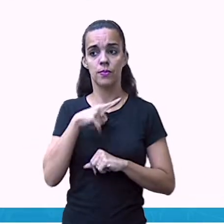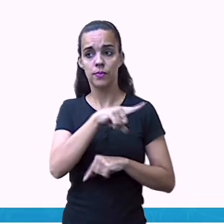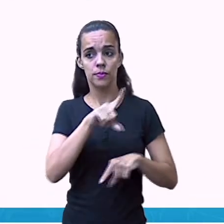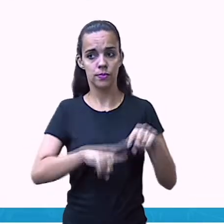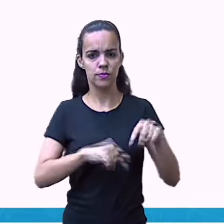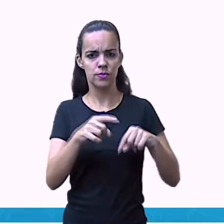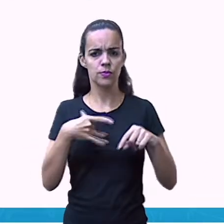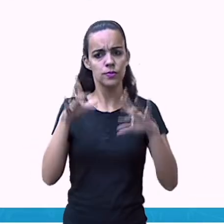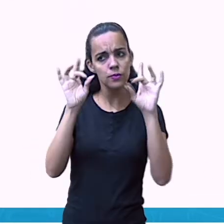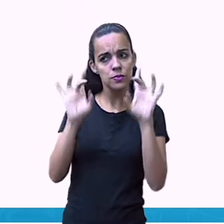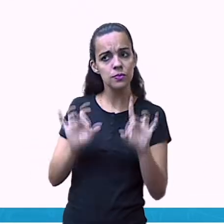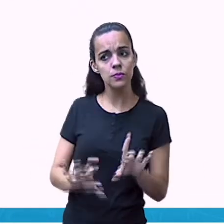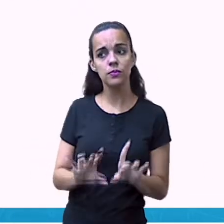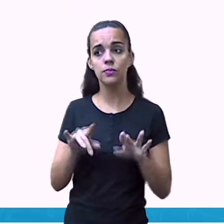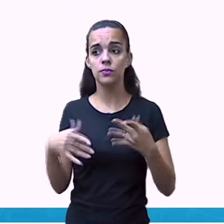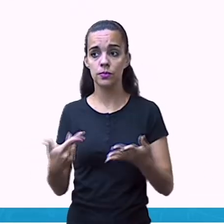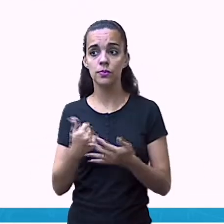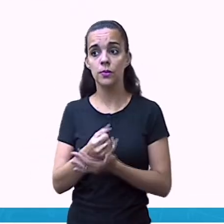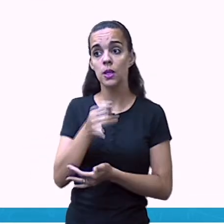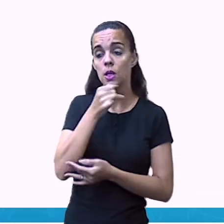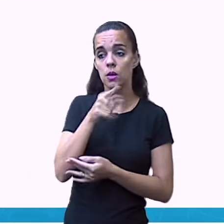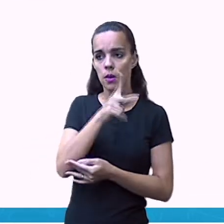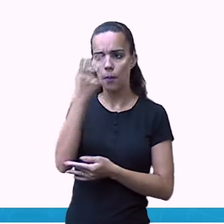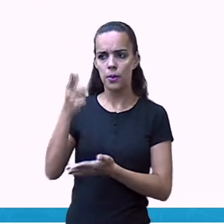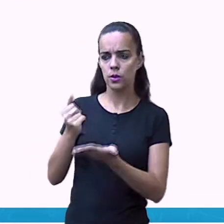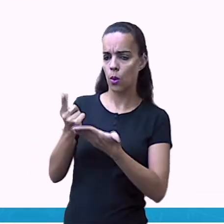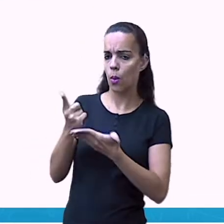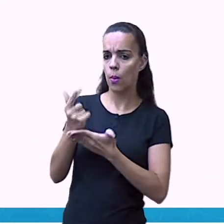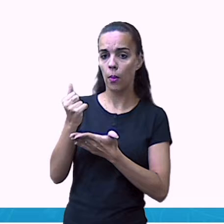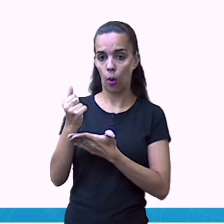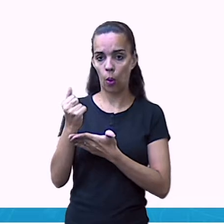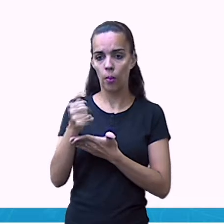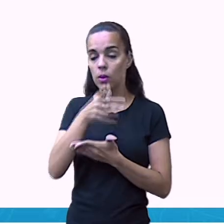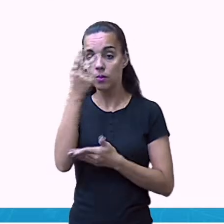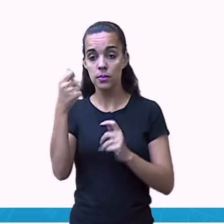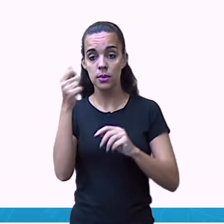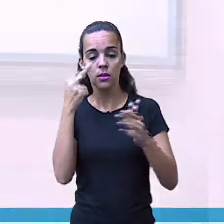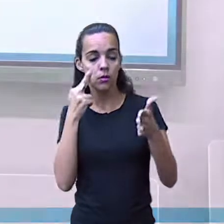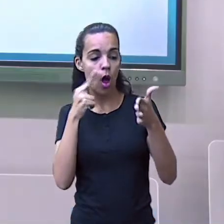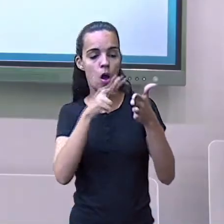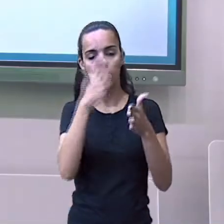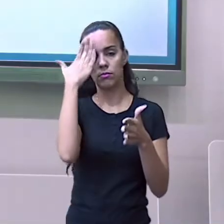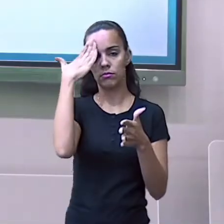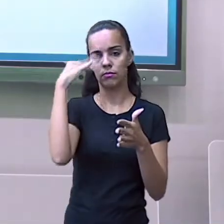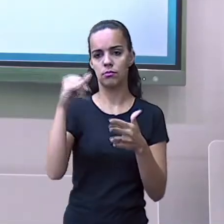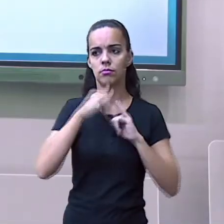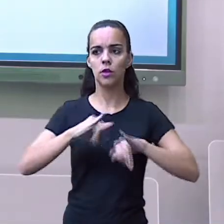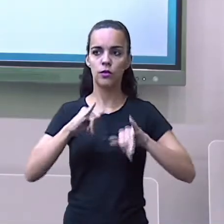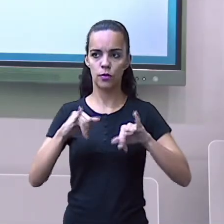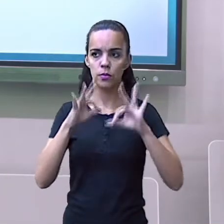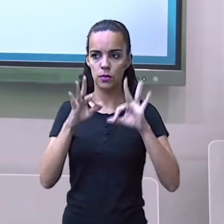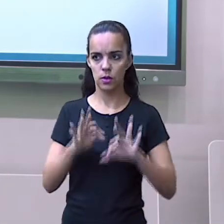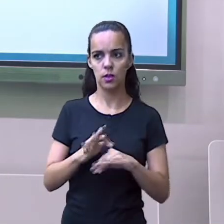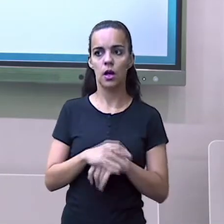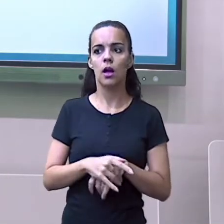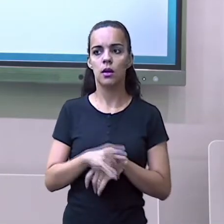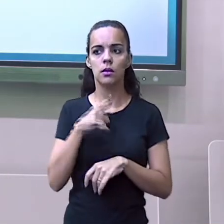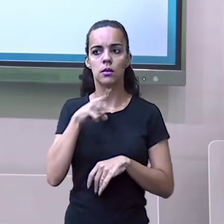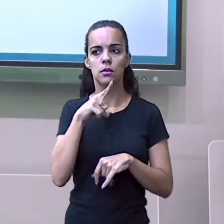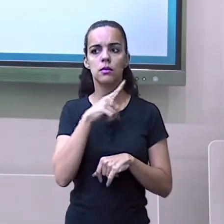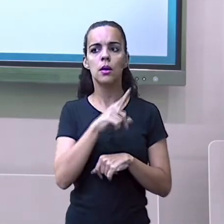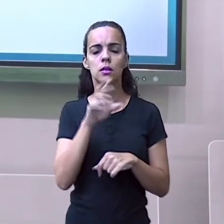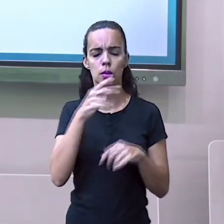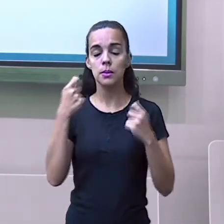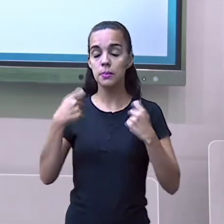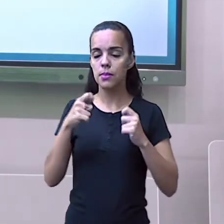produto específico, mas o direito do consumidor prevê que todo e qualquer produto deve conter